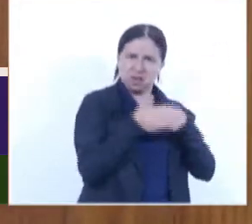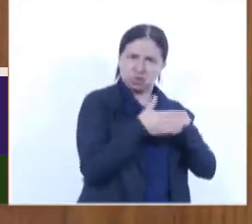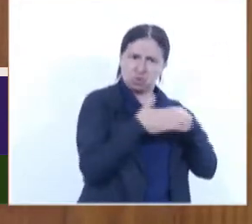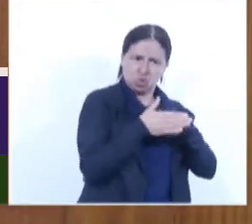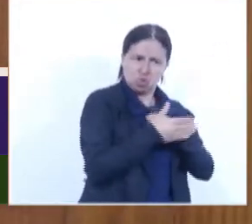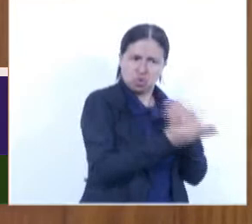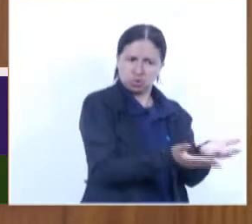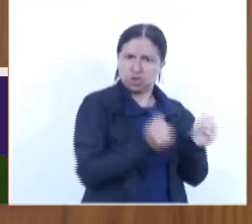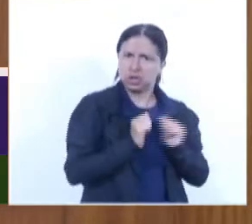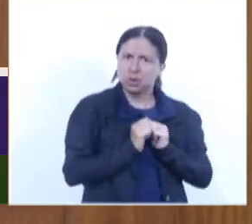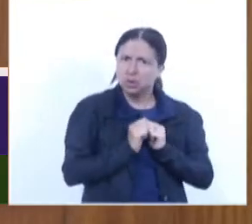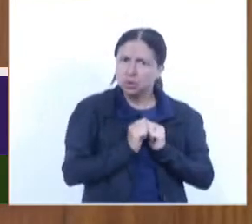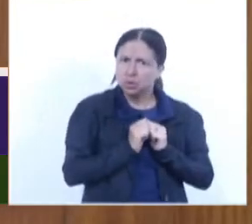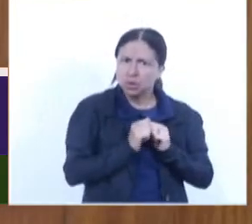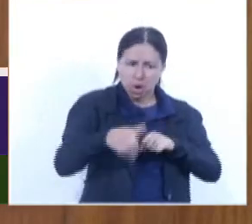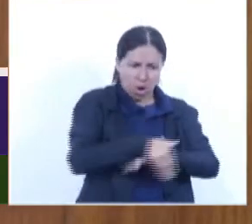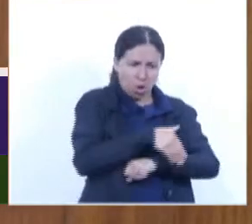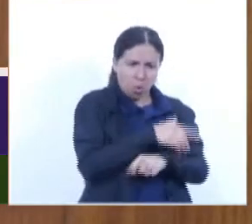becos escondidos